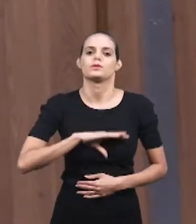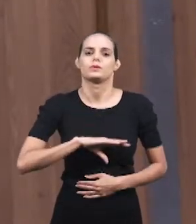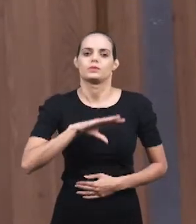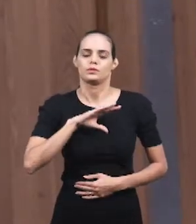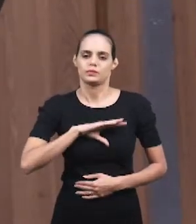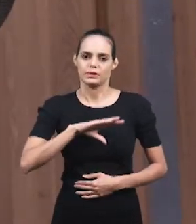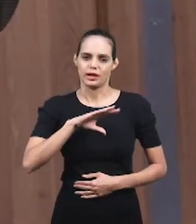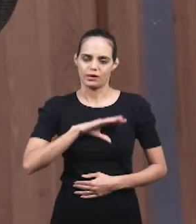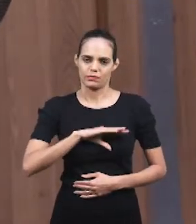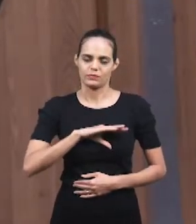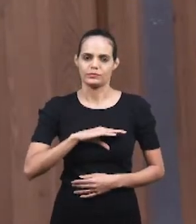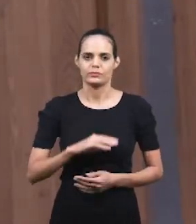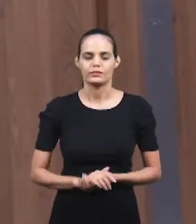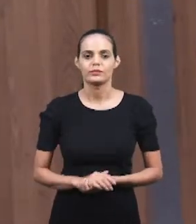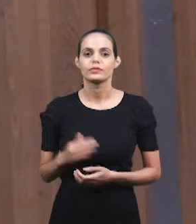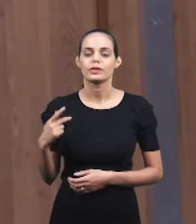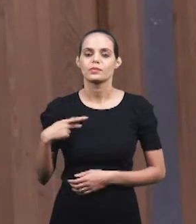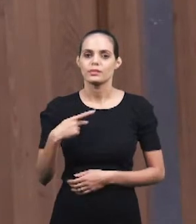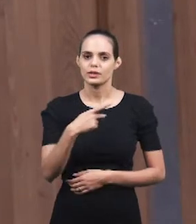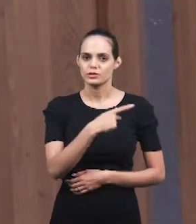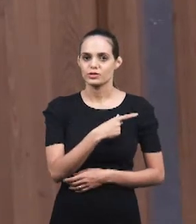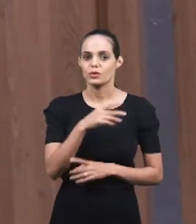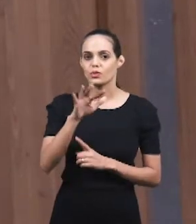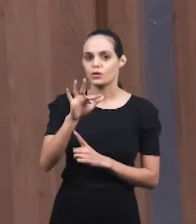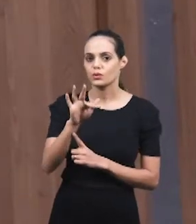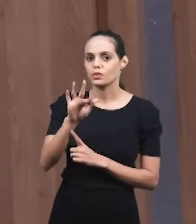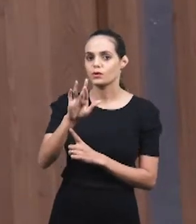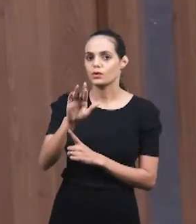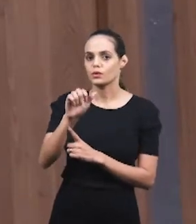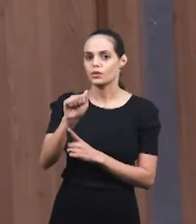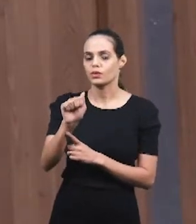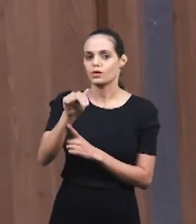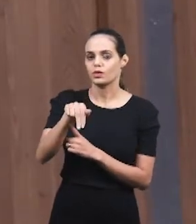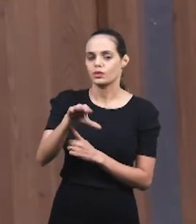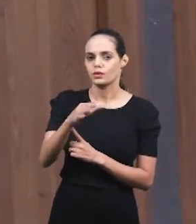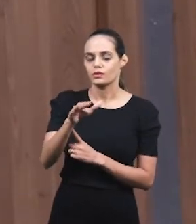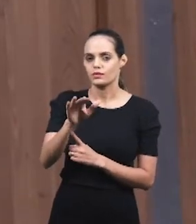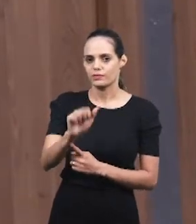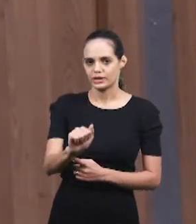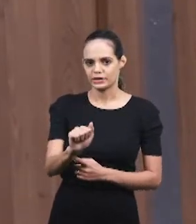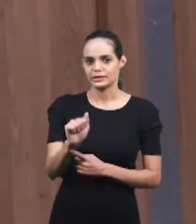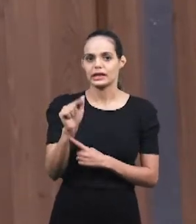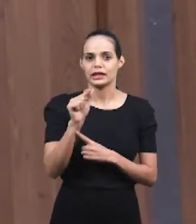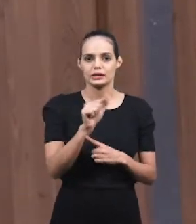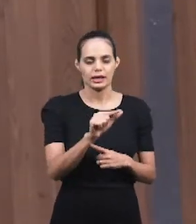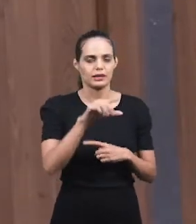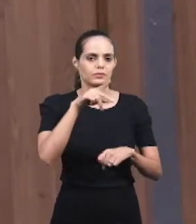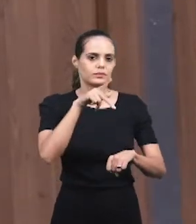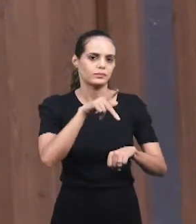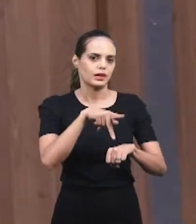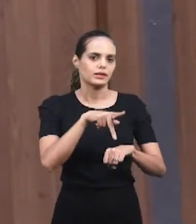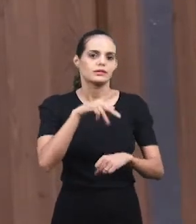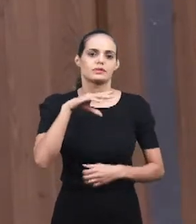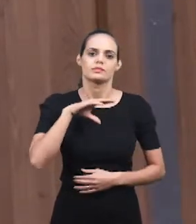igreja que é pastoreada pelo pastor Alexandre França, ali em Portugal. A